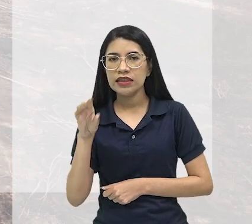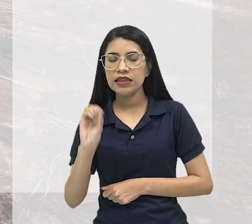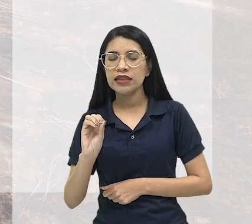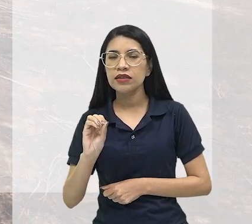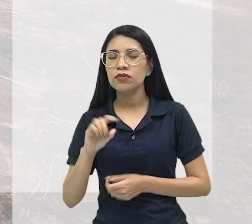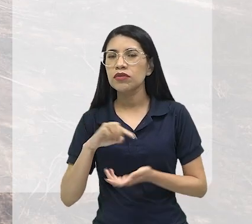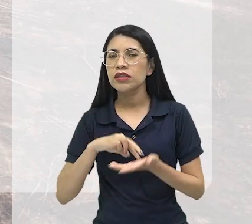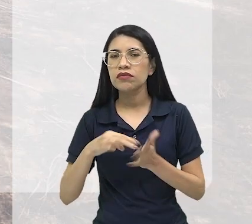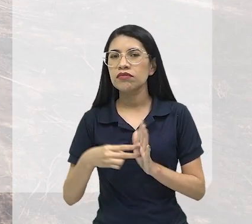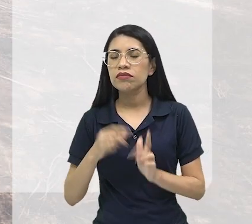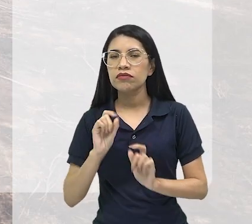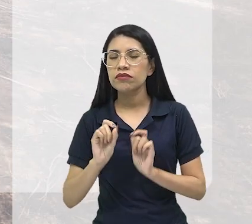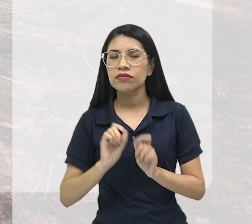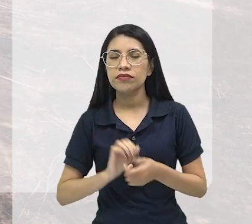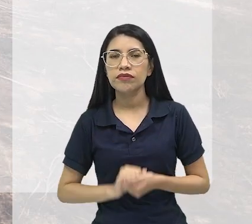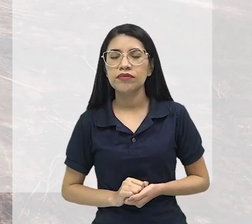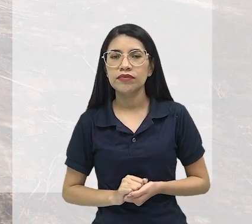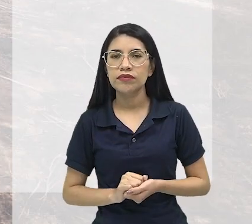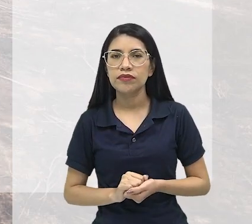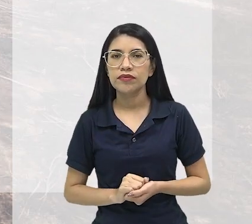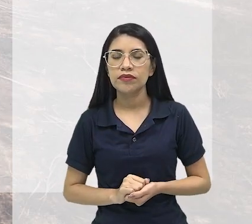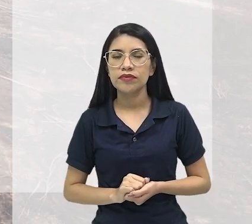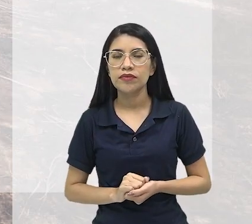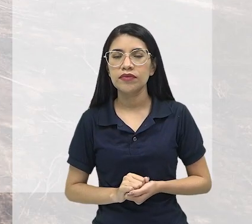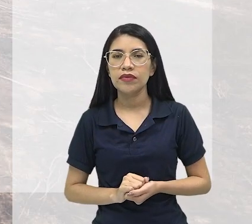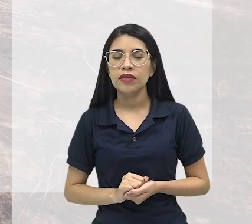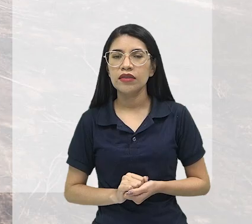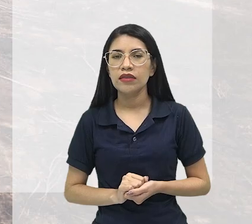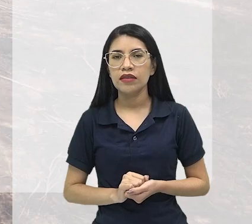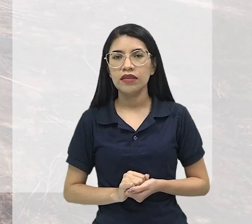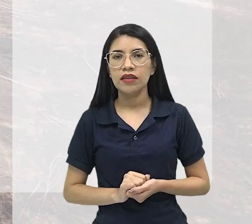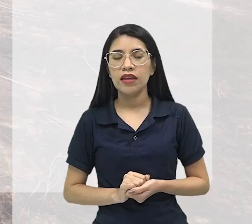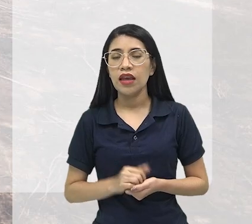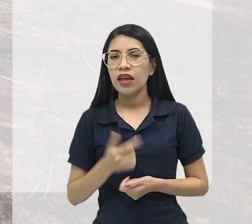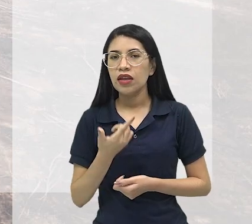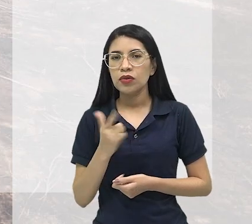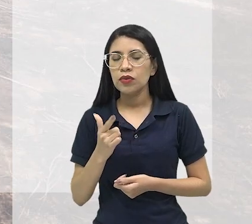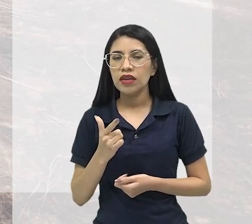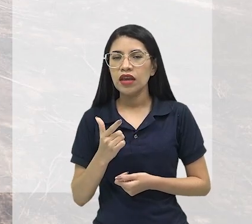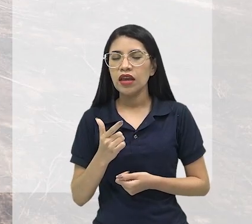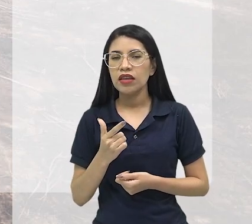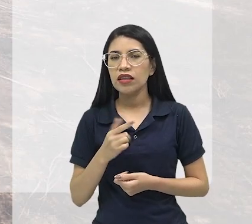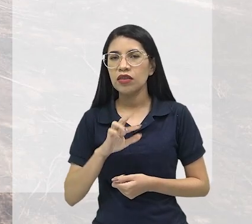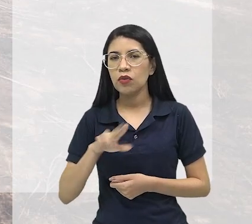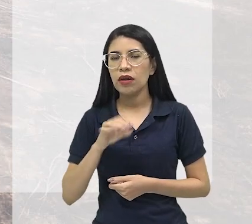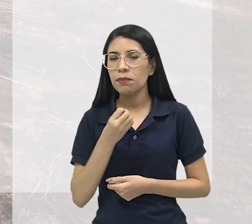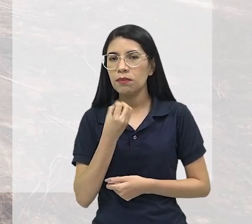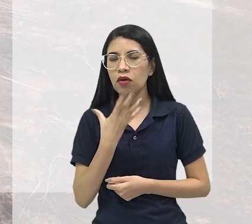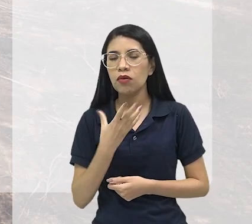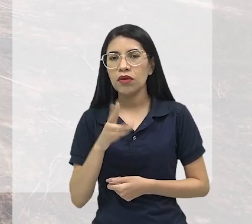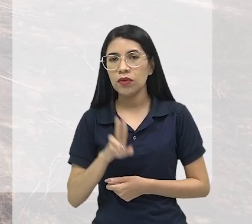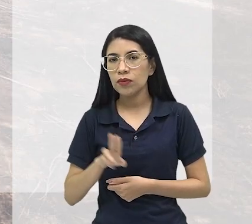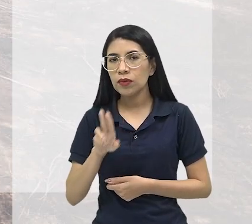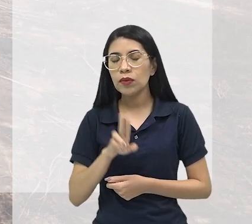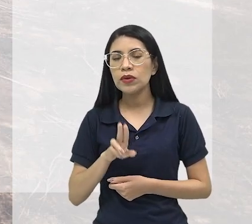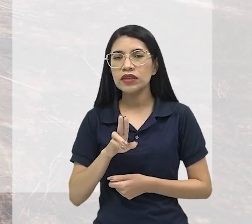precarizar algo? Uma coisa em estado precário é uma coisa que não tem boas condições, que está gasto, que está cada vez